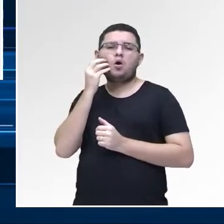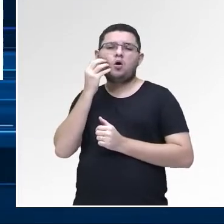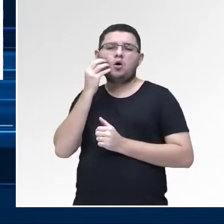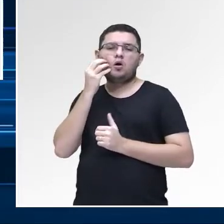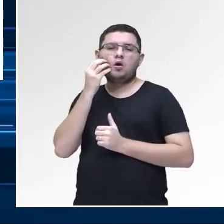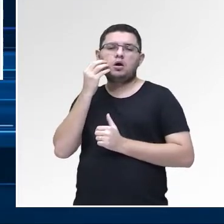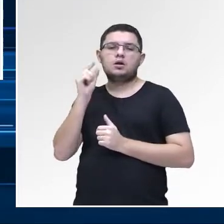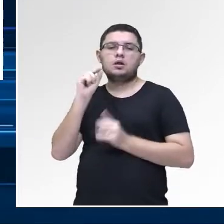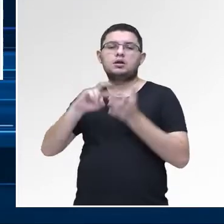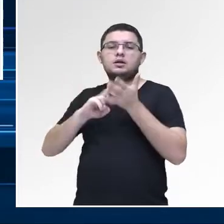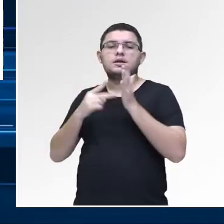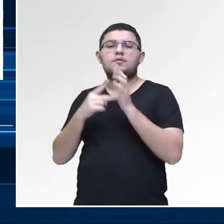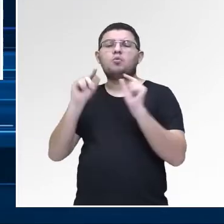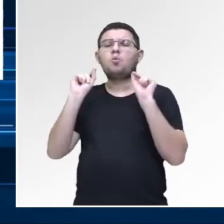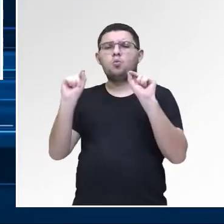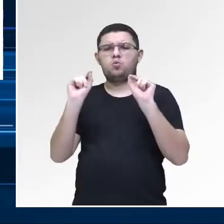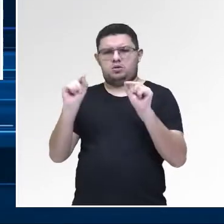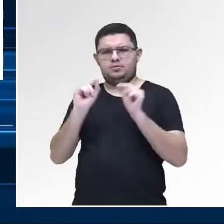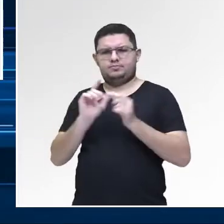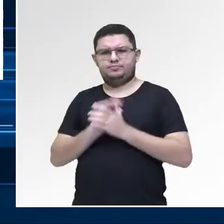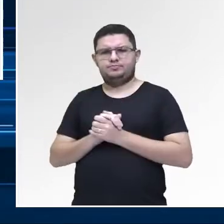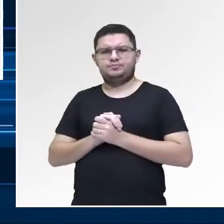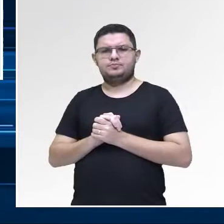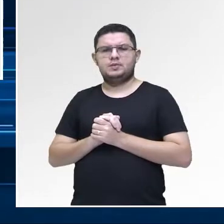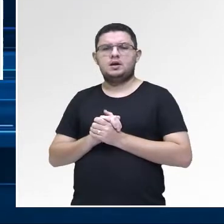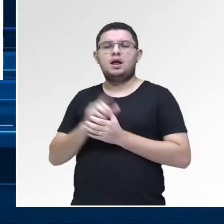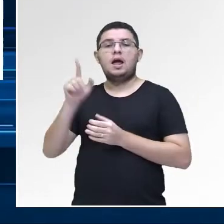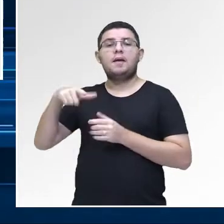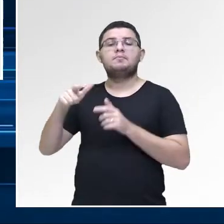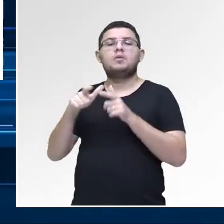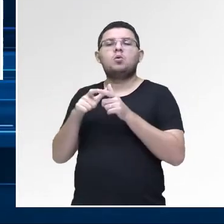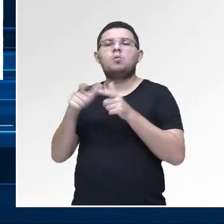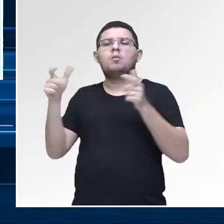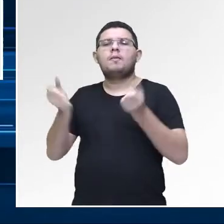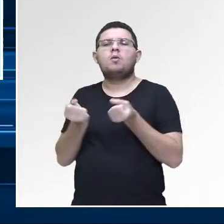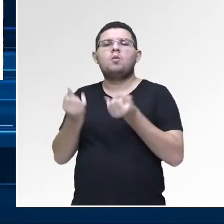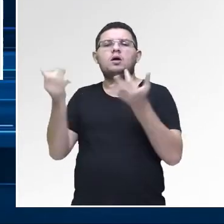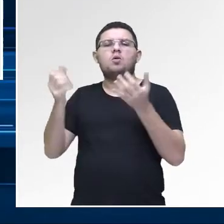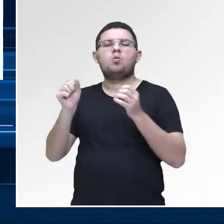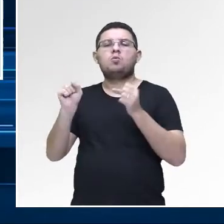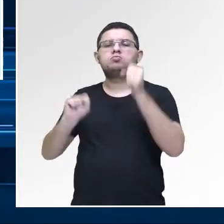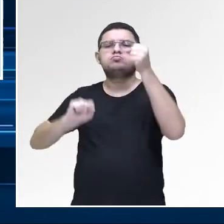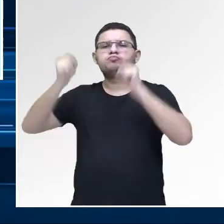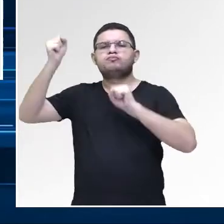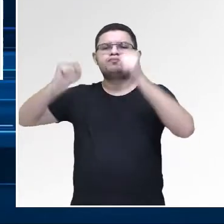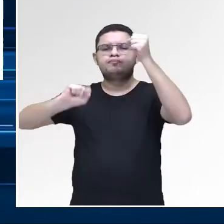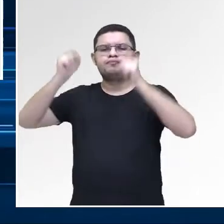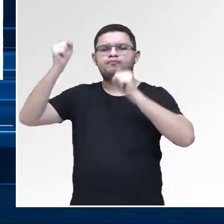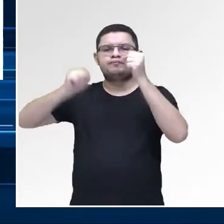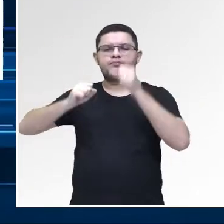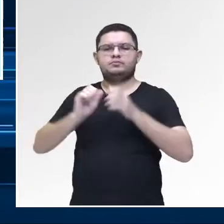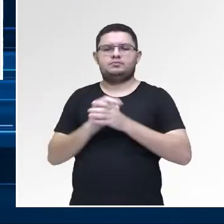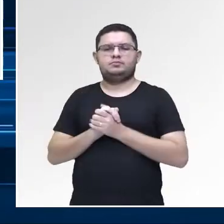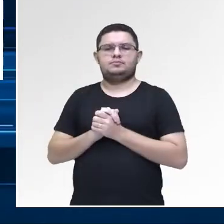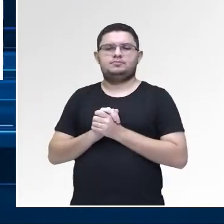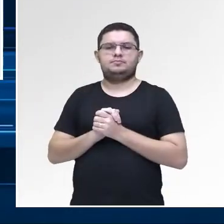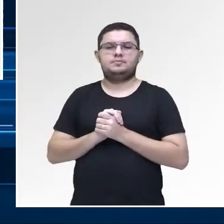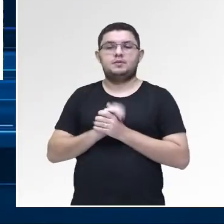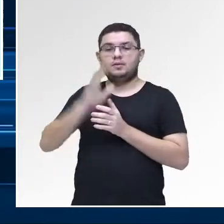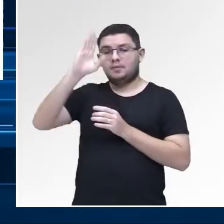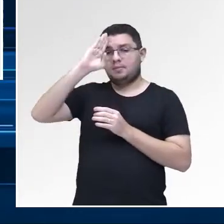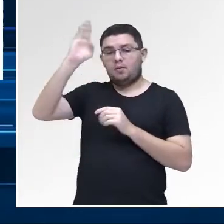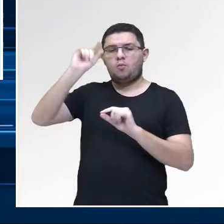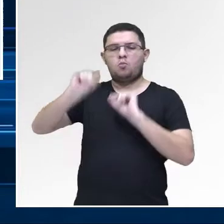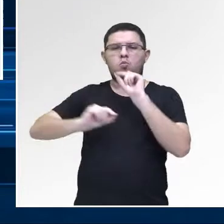que significa maior concentração industrial, tá? Ou seja,